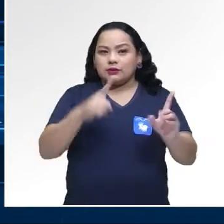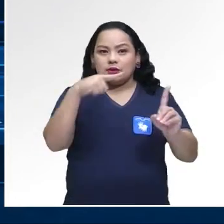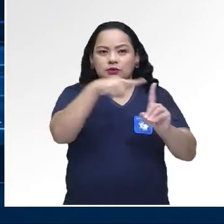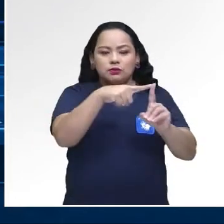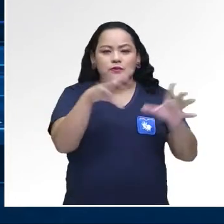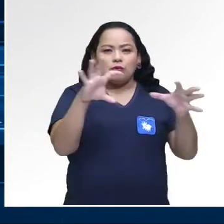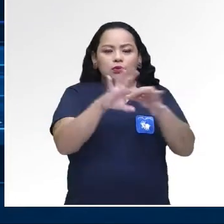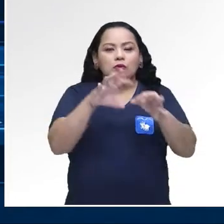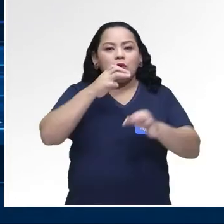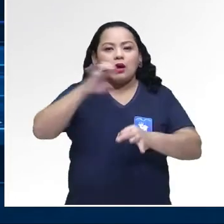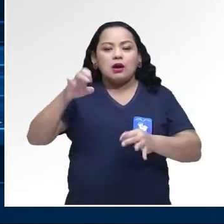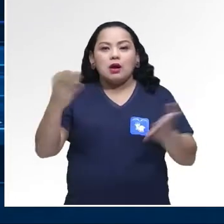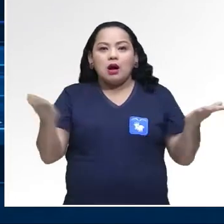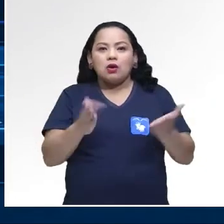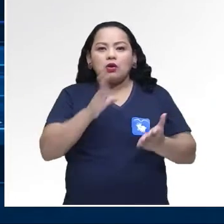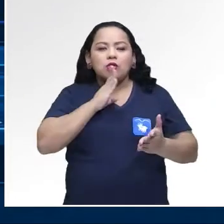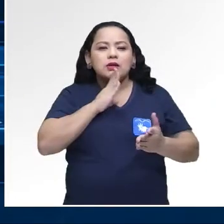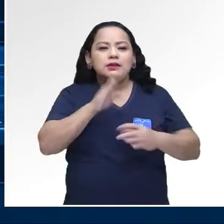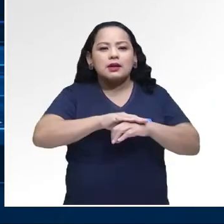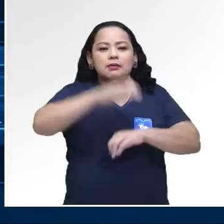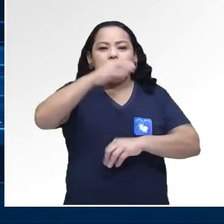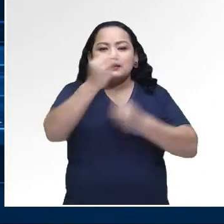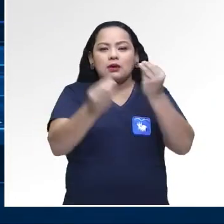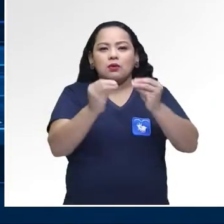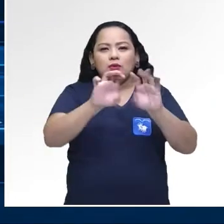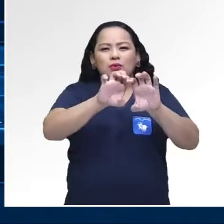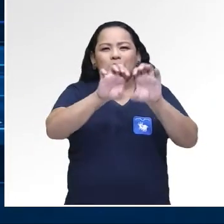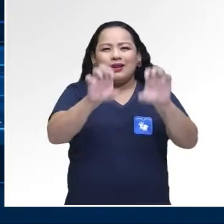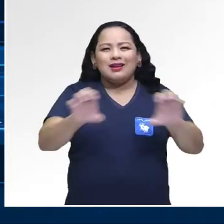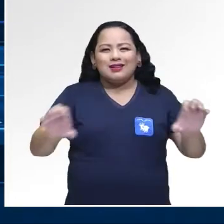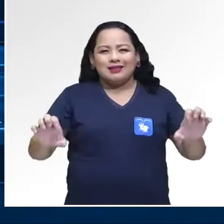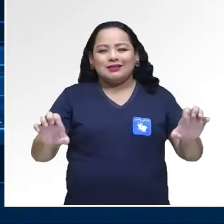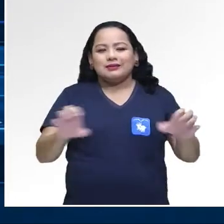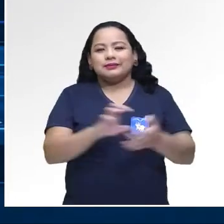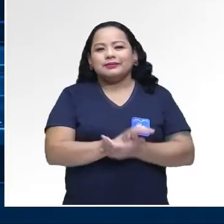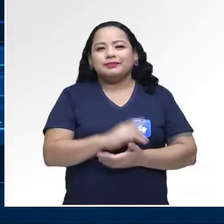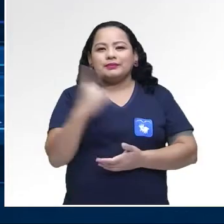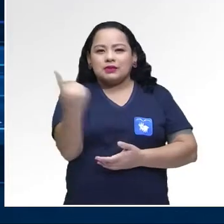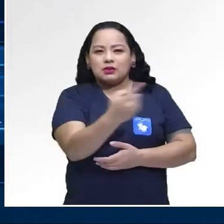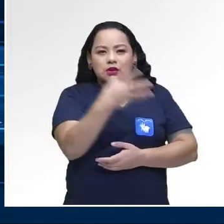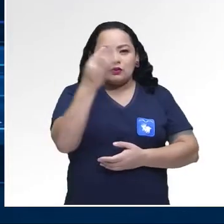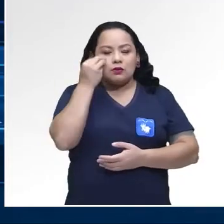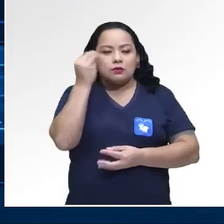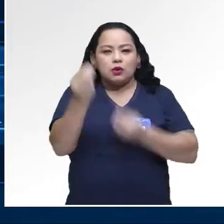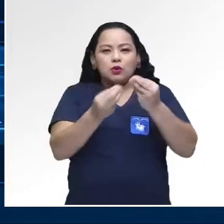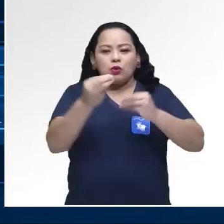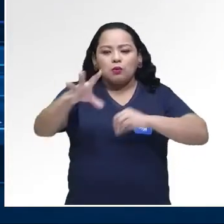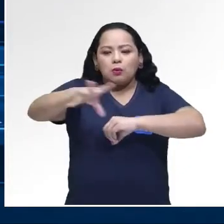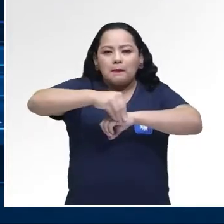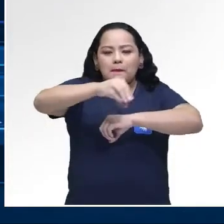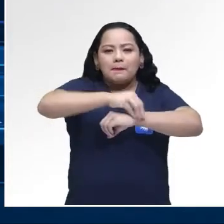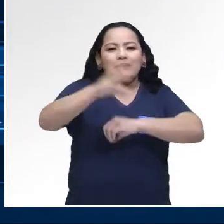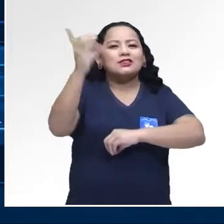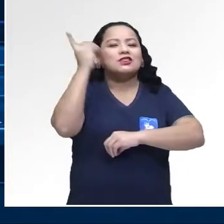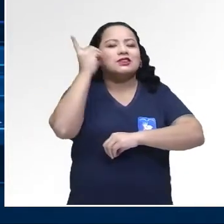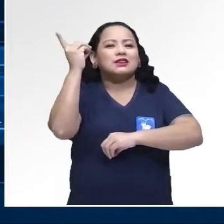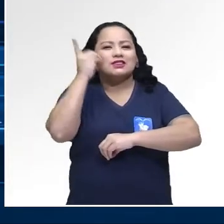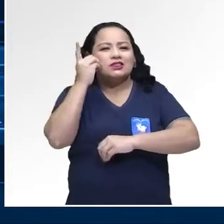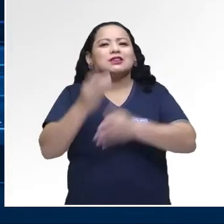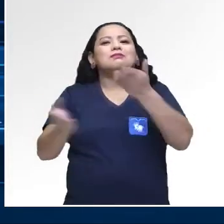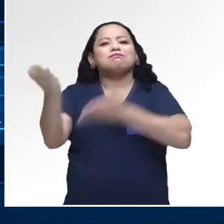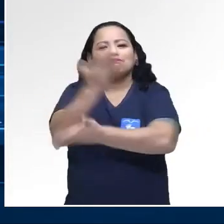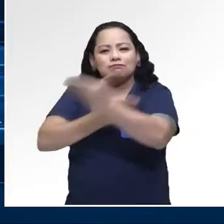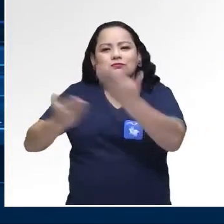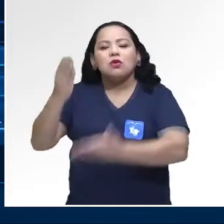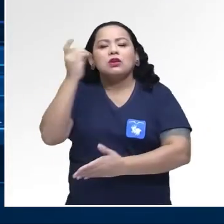gente vai conhecer um pouquinho mais sobre circuito elétrico, né? A gente vai ver aí que ele faz parte do nosso dia a dia, vai observar